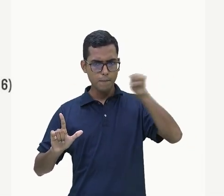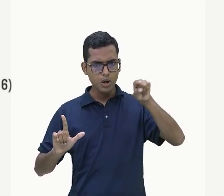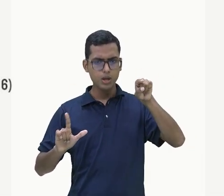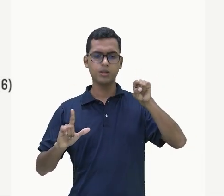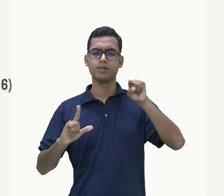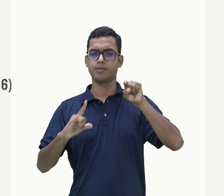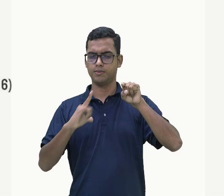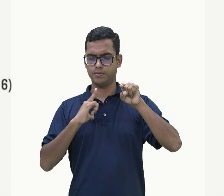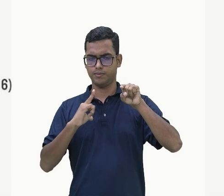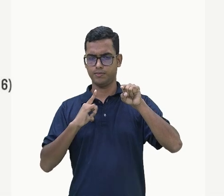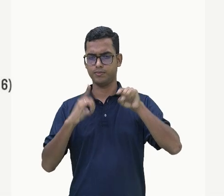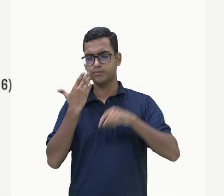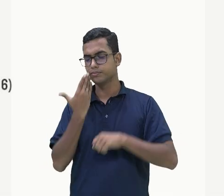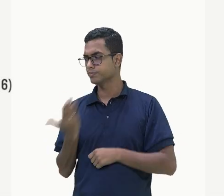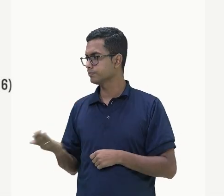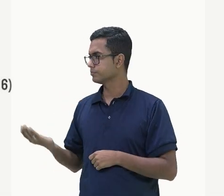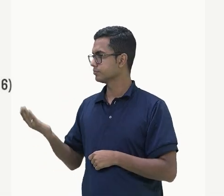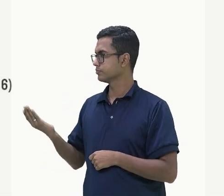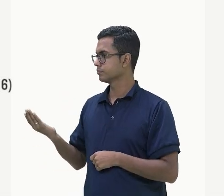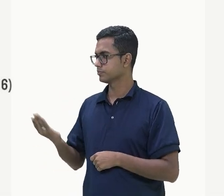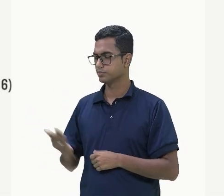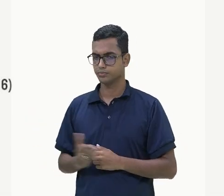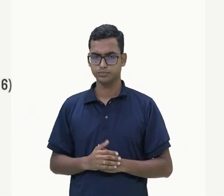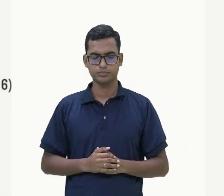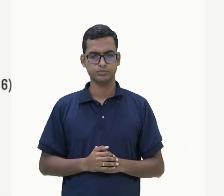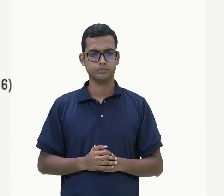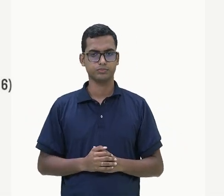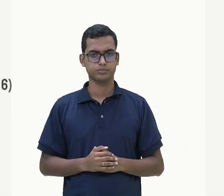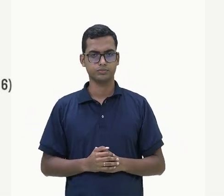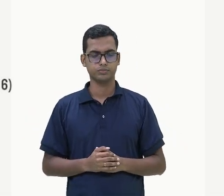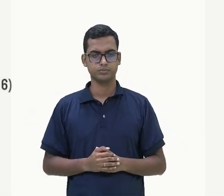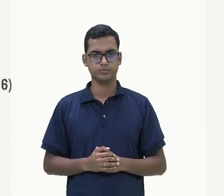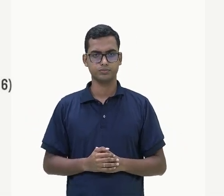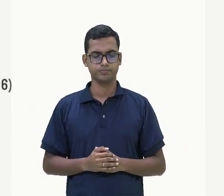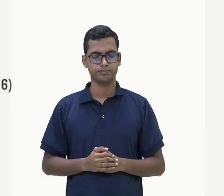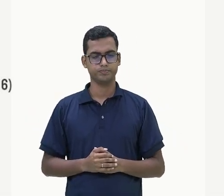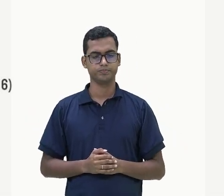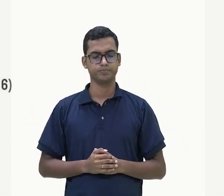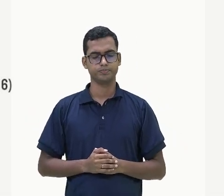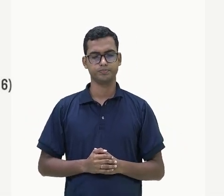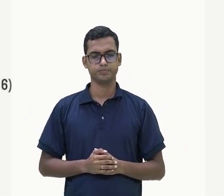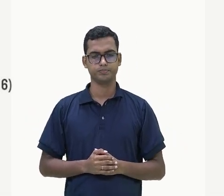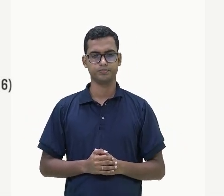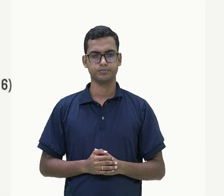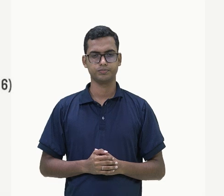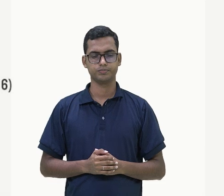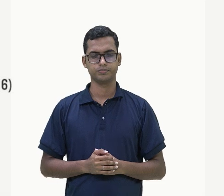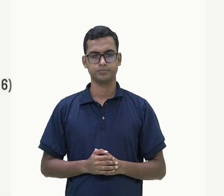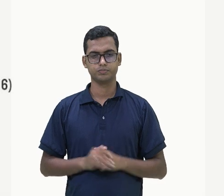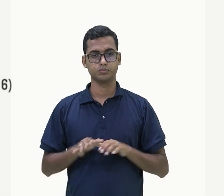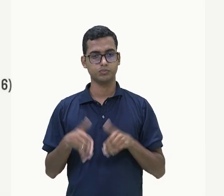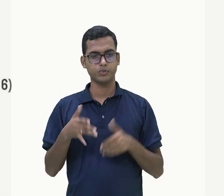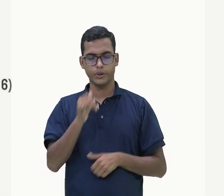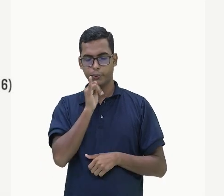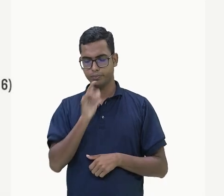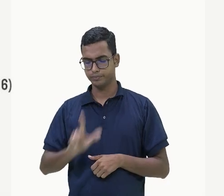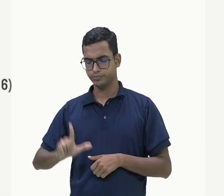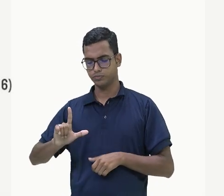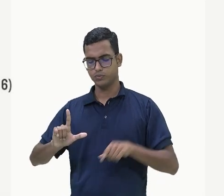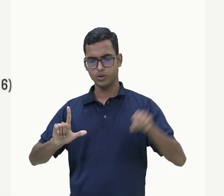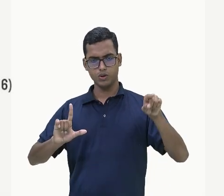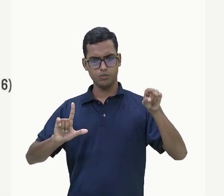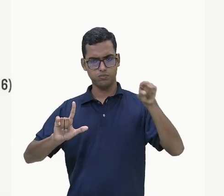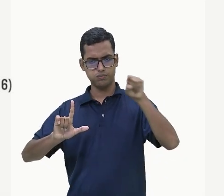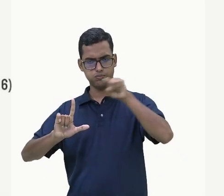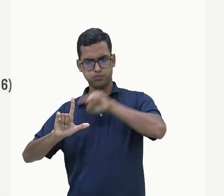corta o eixo x no ponto 1. E aqui, quando ela decresce, aqui para baixo,